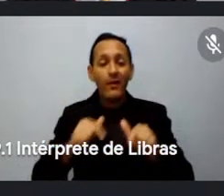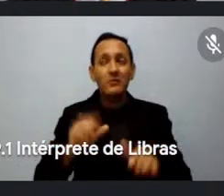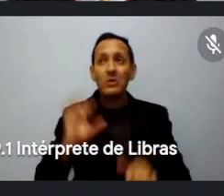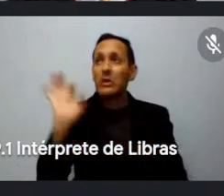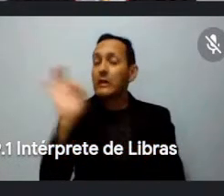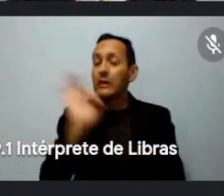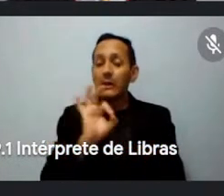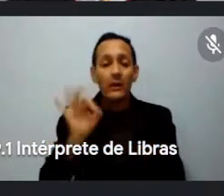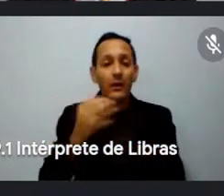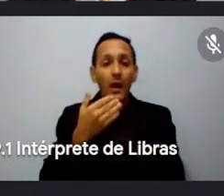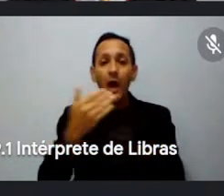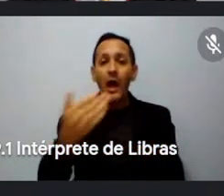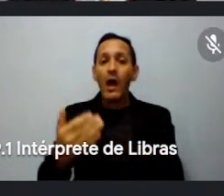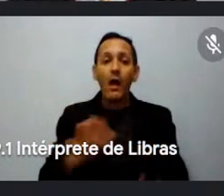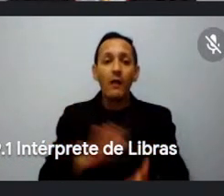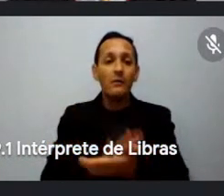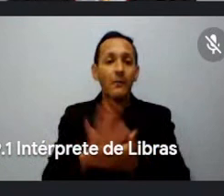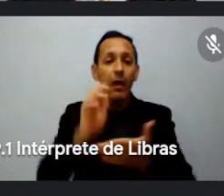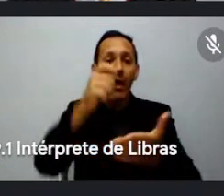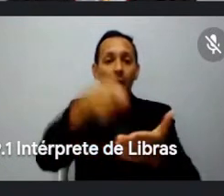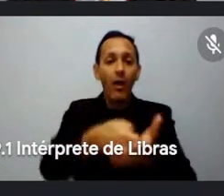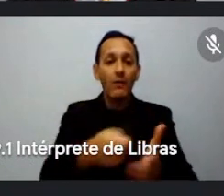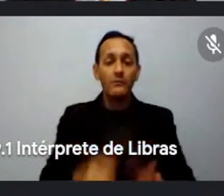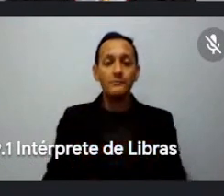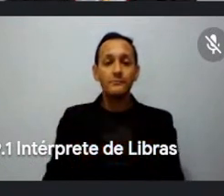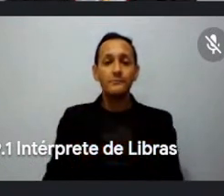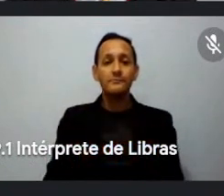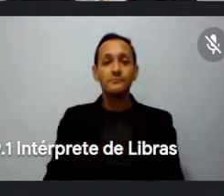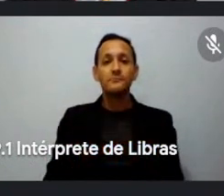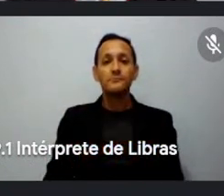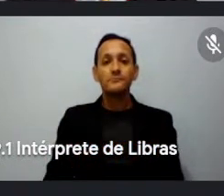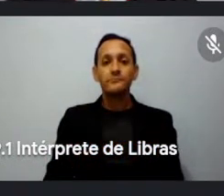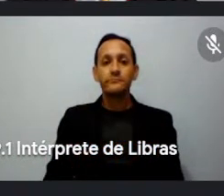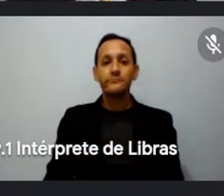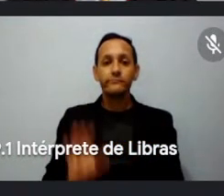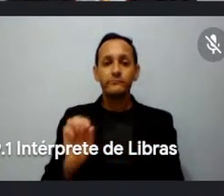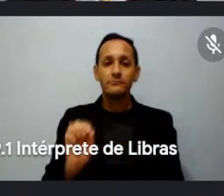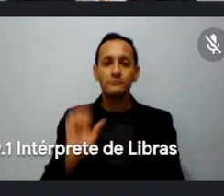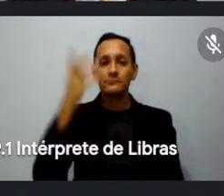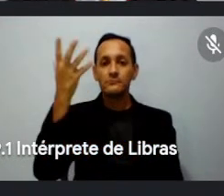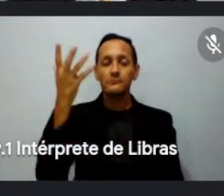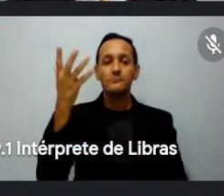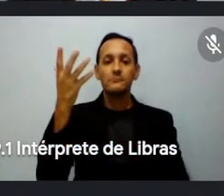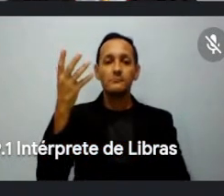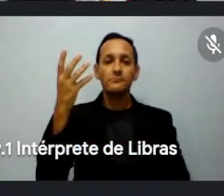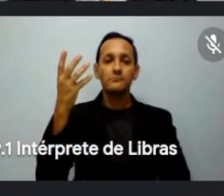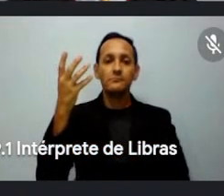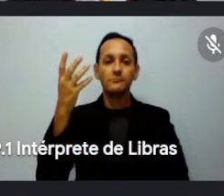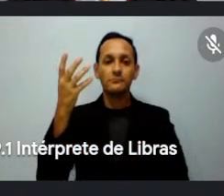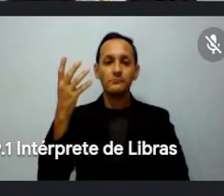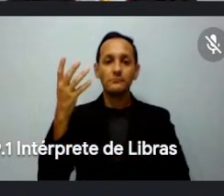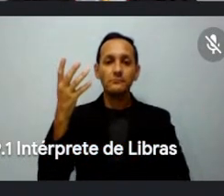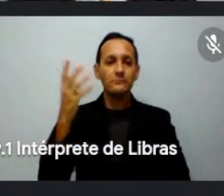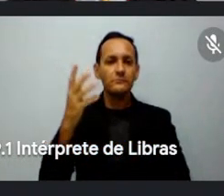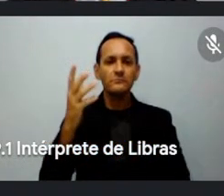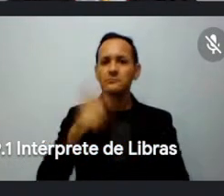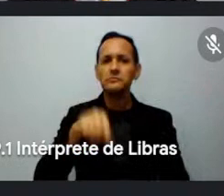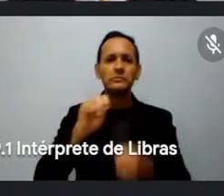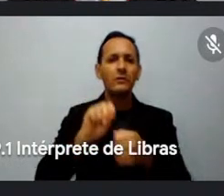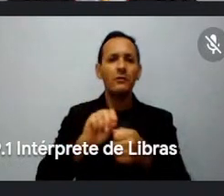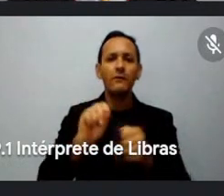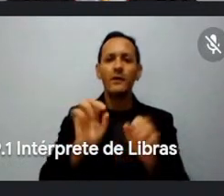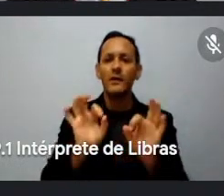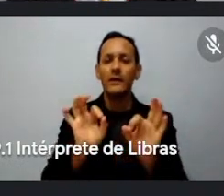cobrada até mesmo pela empresa ocorre seu presente que nenhuma Providência foi tomada em relação